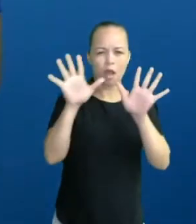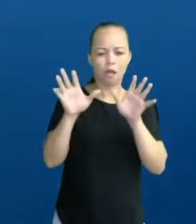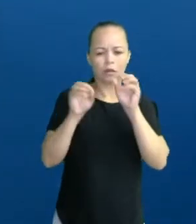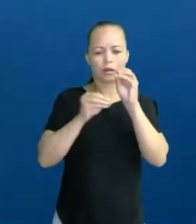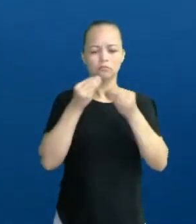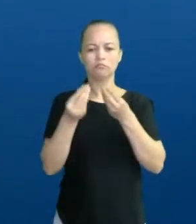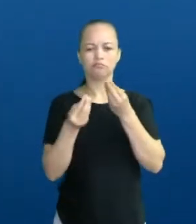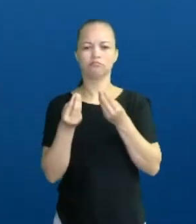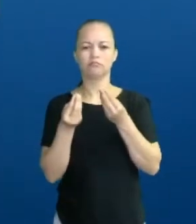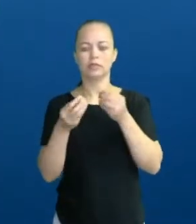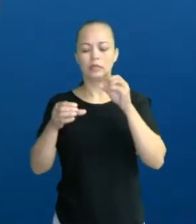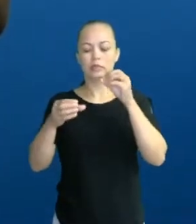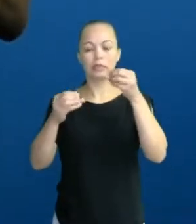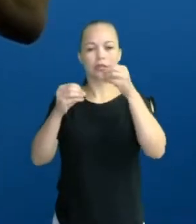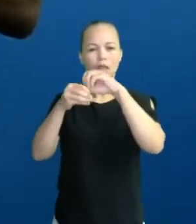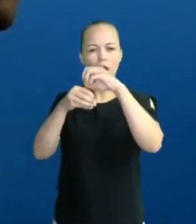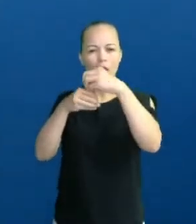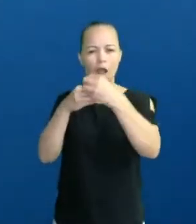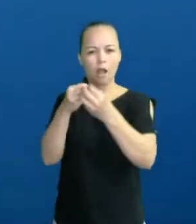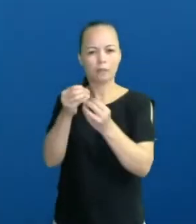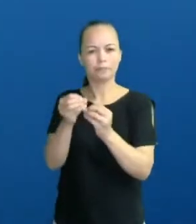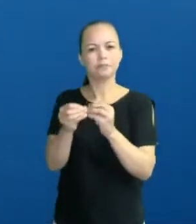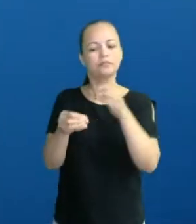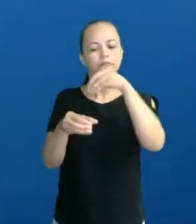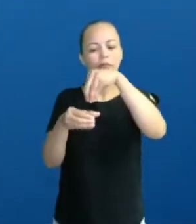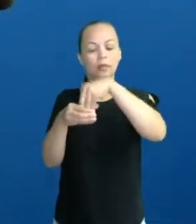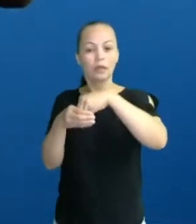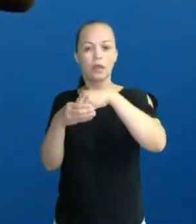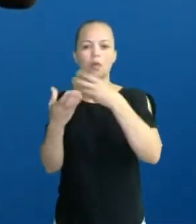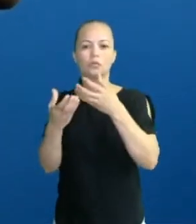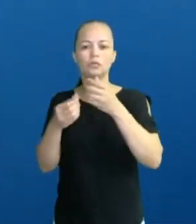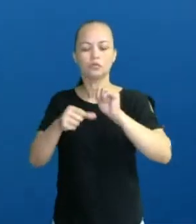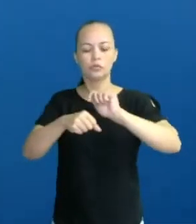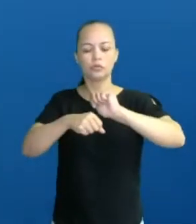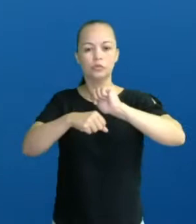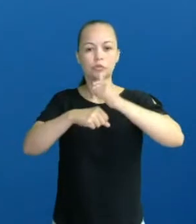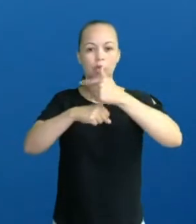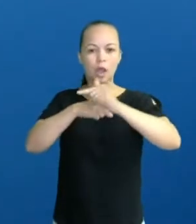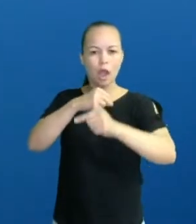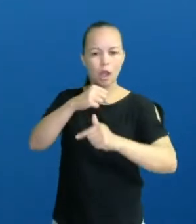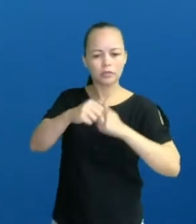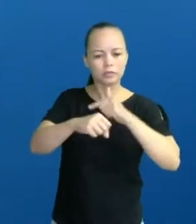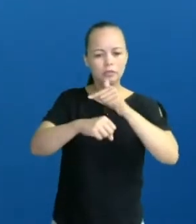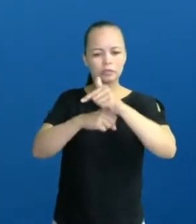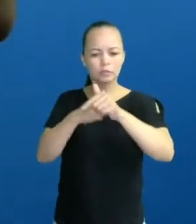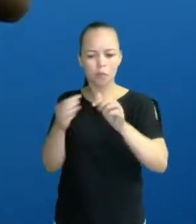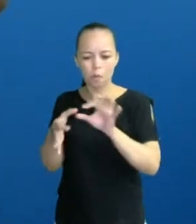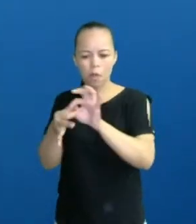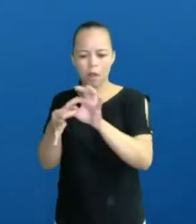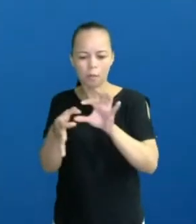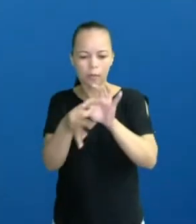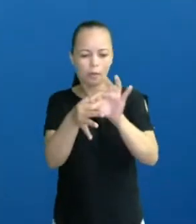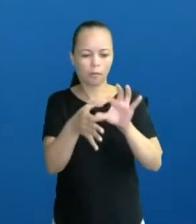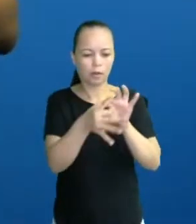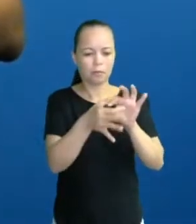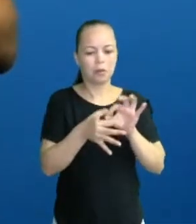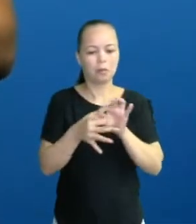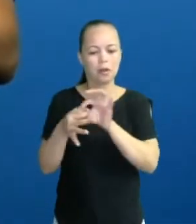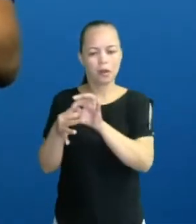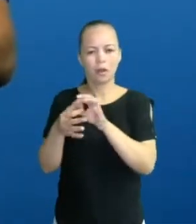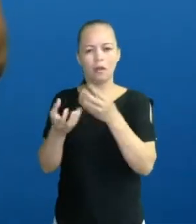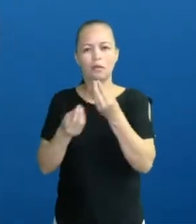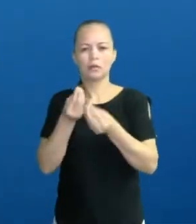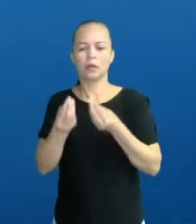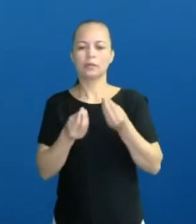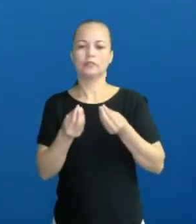visível, dentro da molécula, onde os átomos estão interagindo, estão se ligando, ou seja, as espécies de átomos para